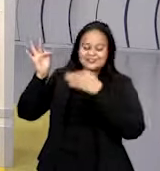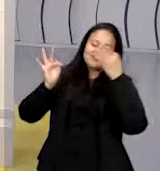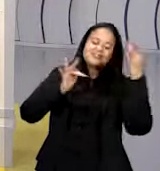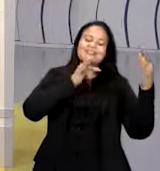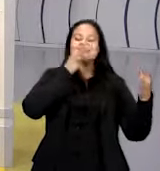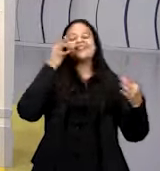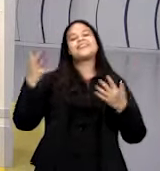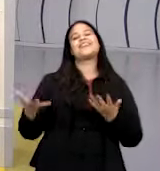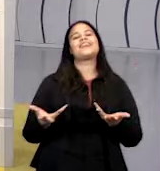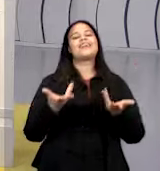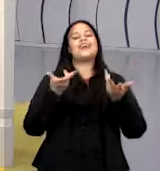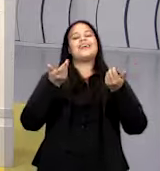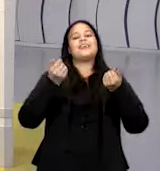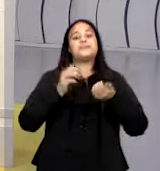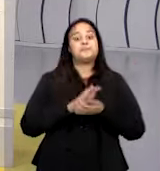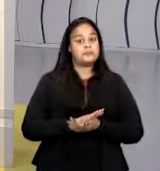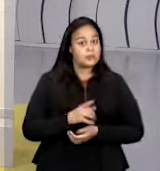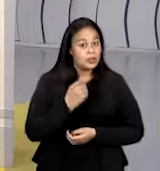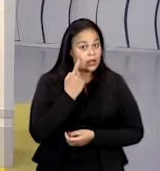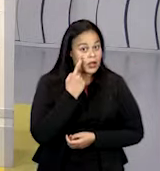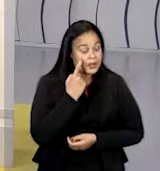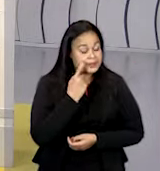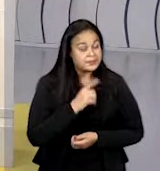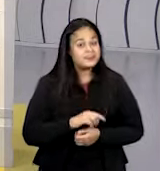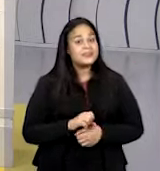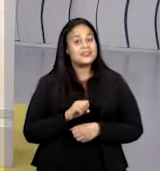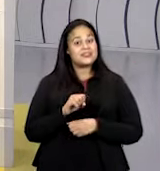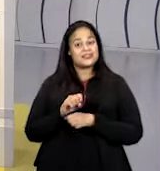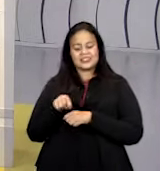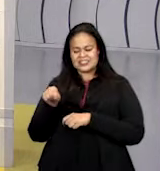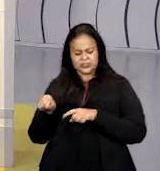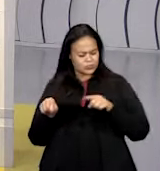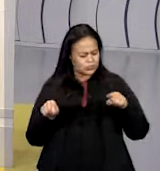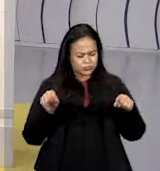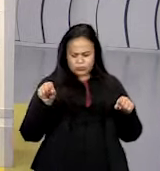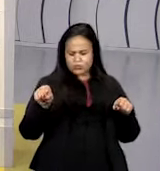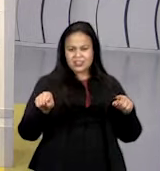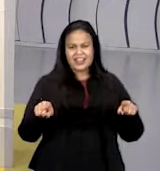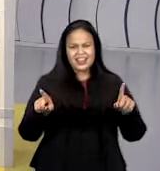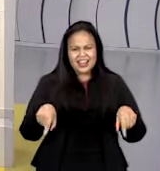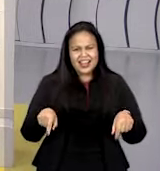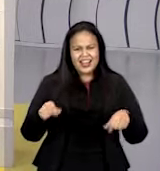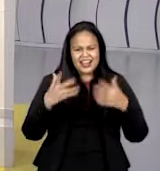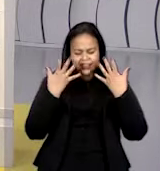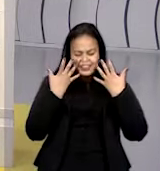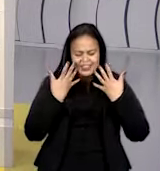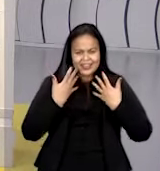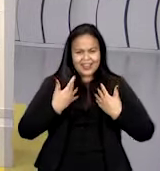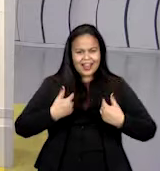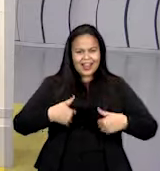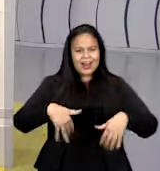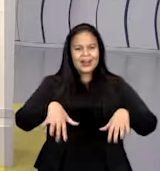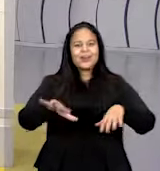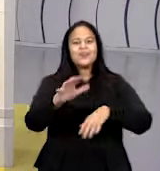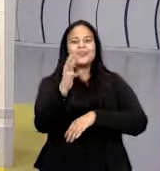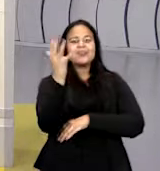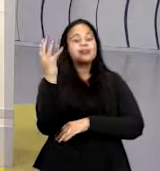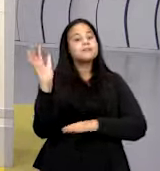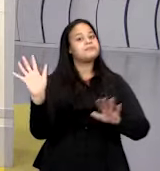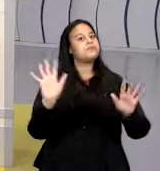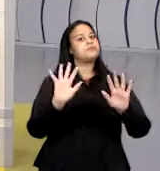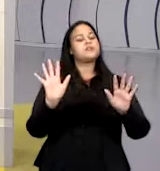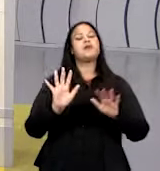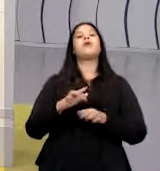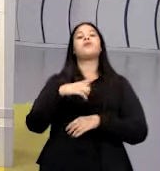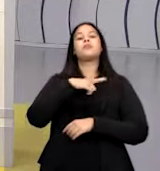plantinha, tanta coisa. Olha só, nem isso é natural. Existem ali